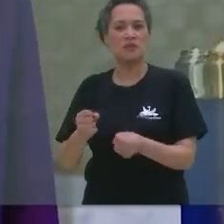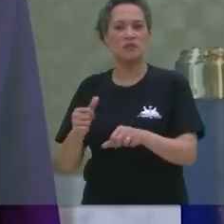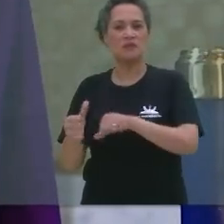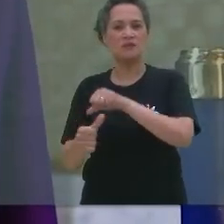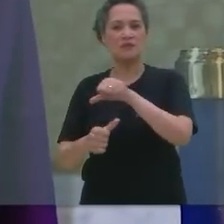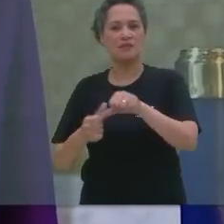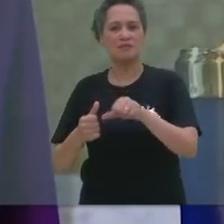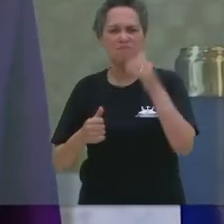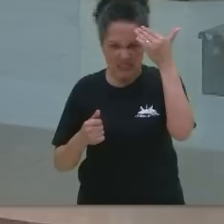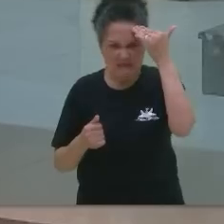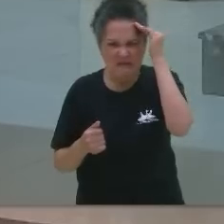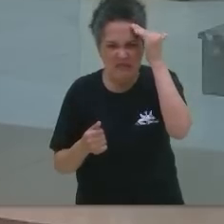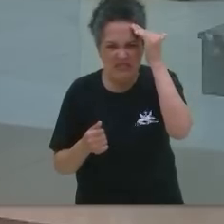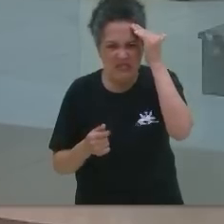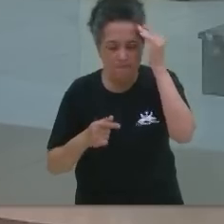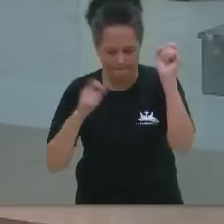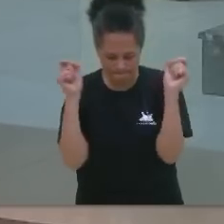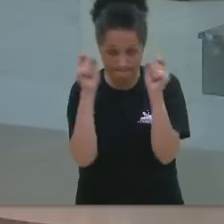Entendeu o ficar atento?